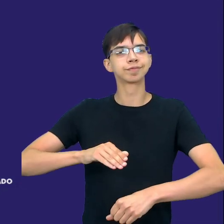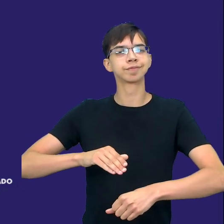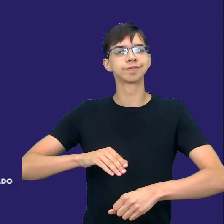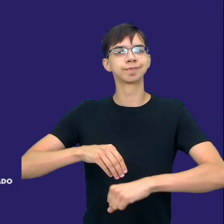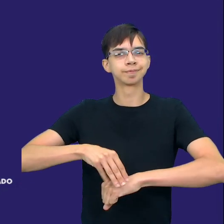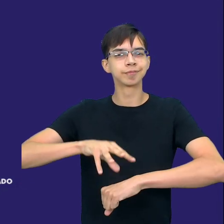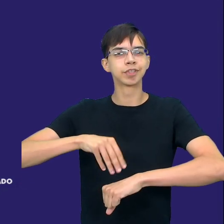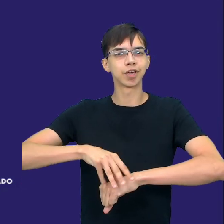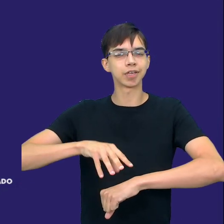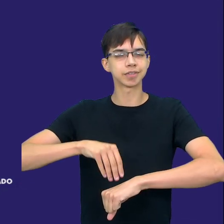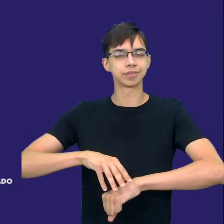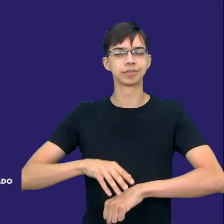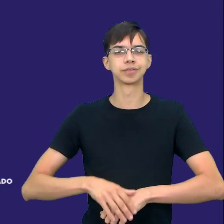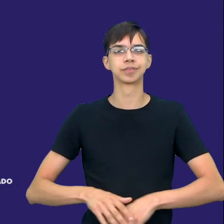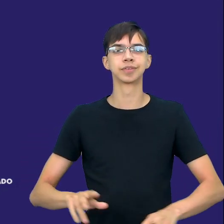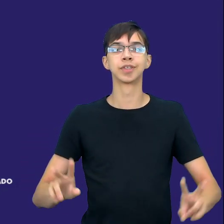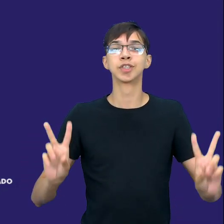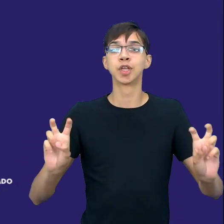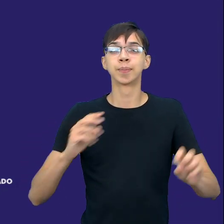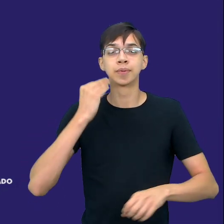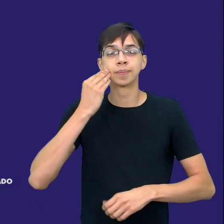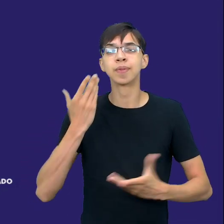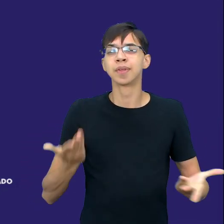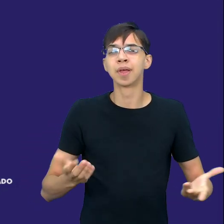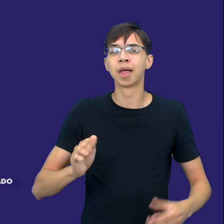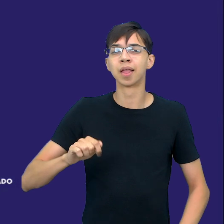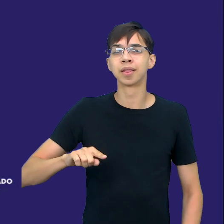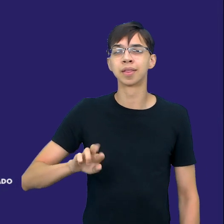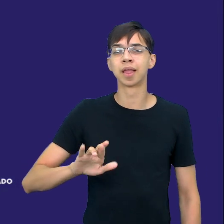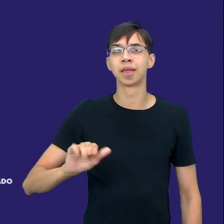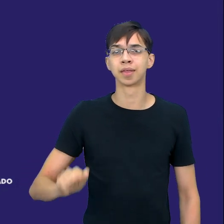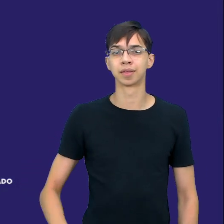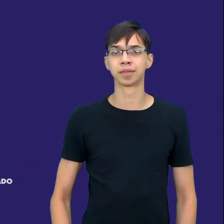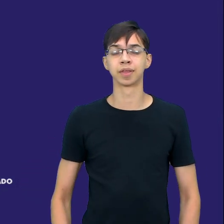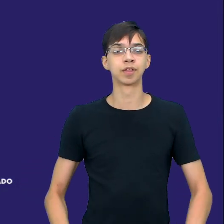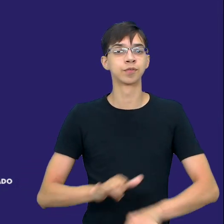ideia, que experiência interdisciplinar você tem para compartilhar conosco?